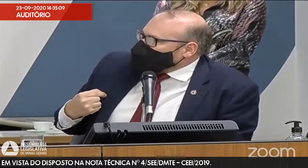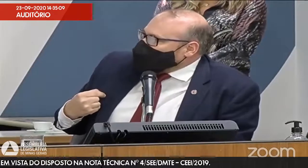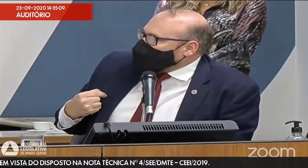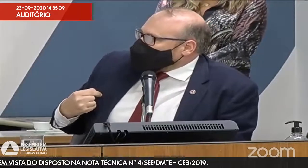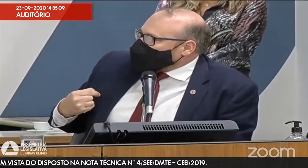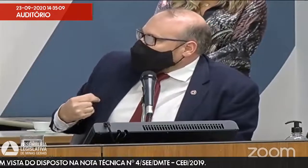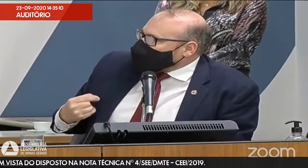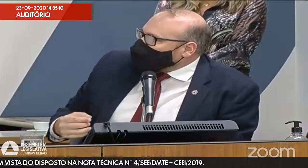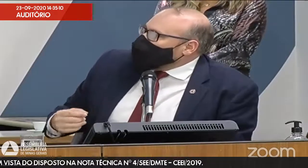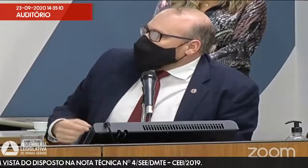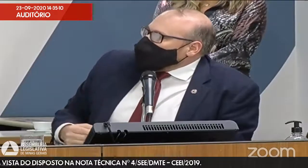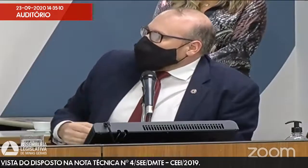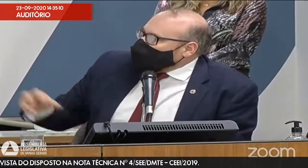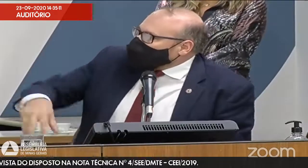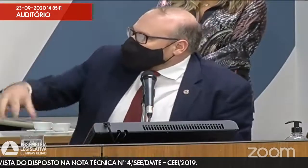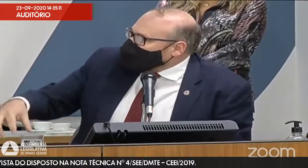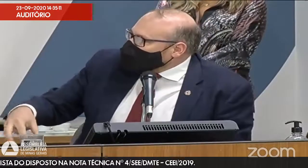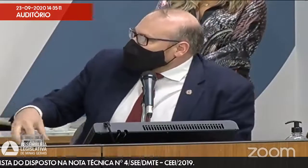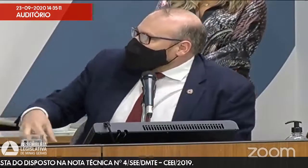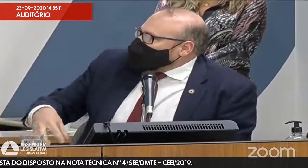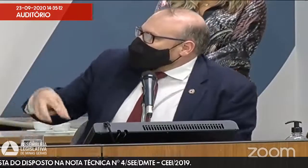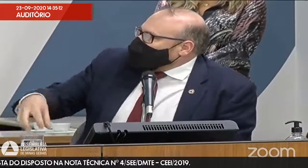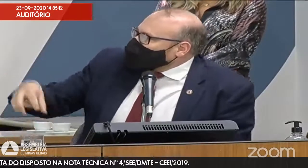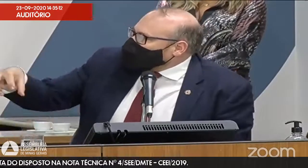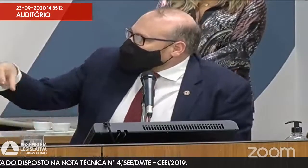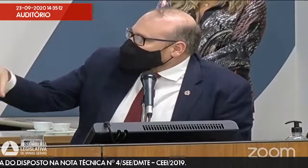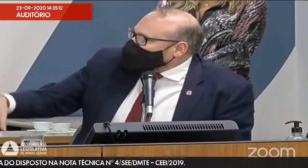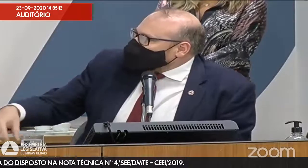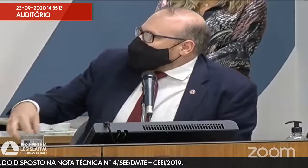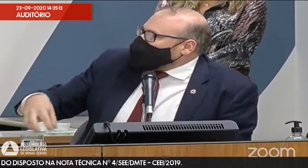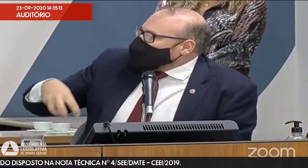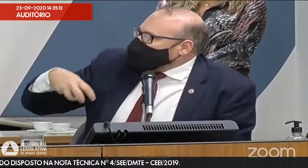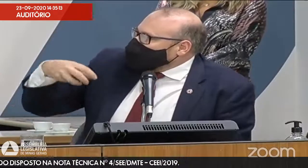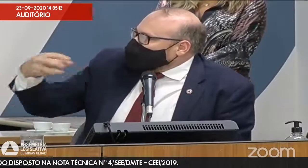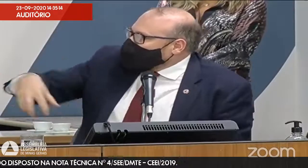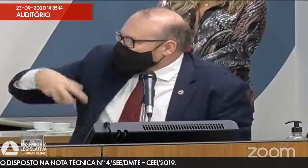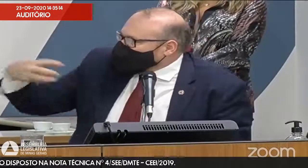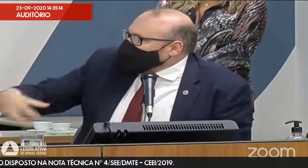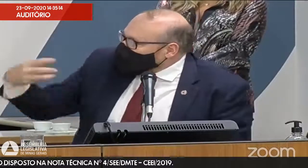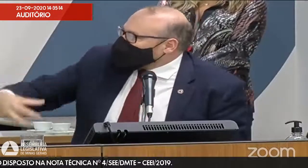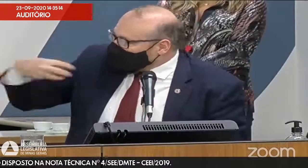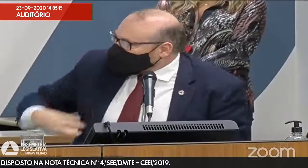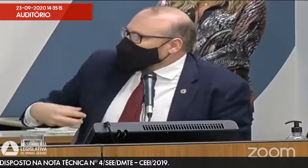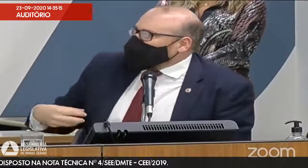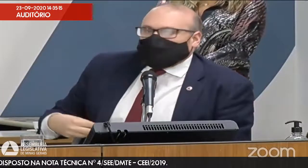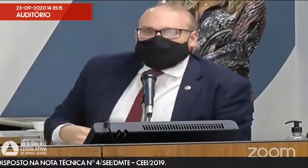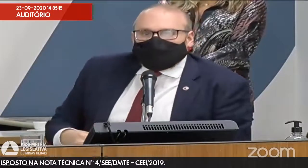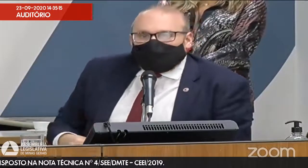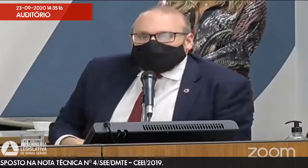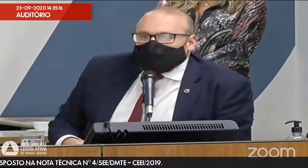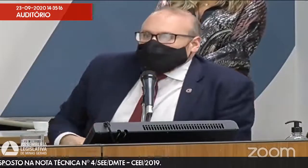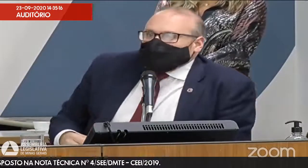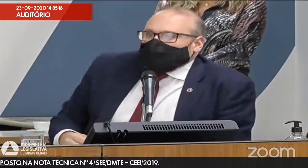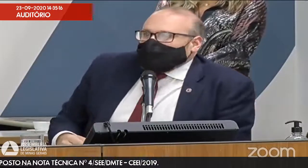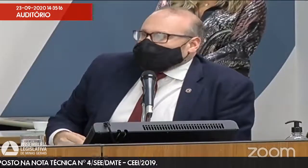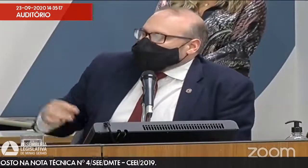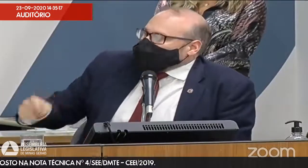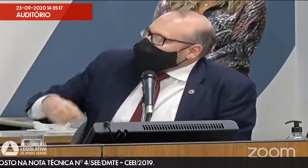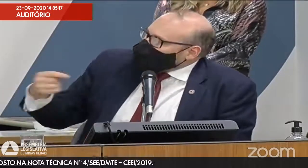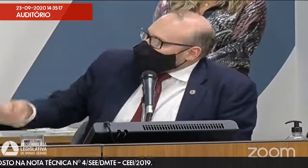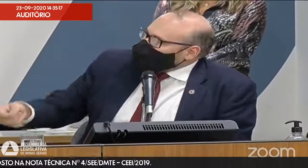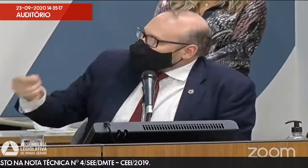designados na Comissão de Educação, que é também uma temática, aliás, uma comissão temática, perdão,